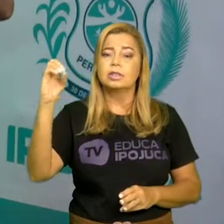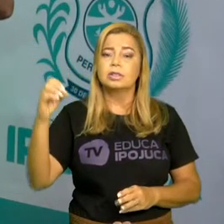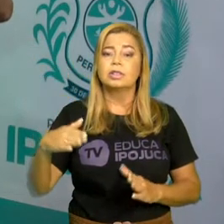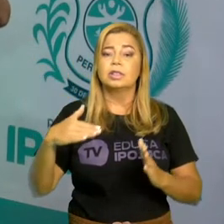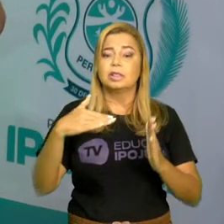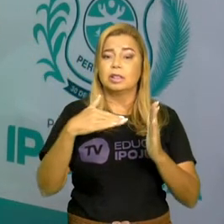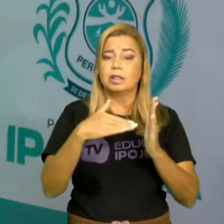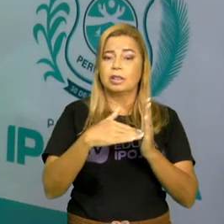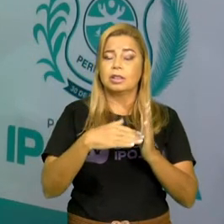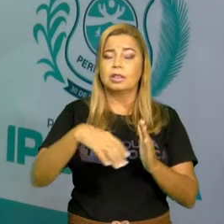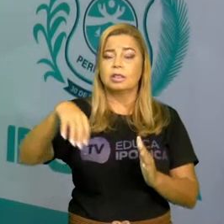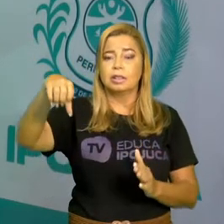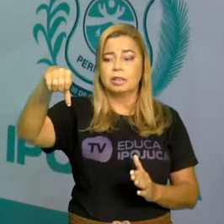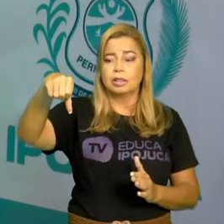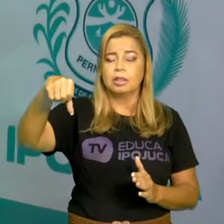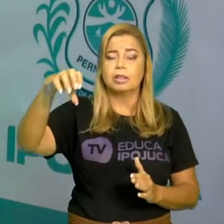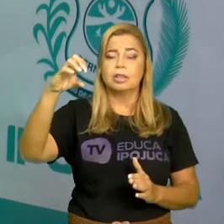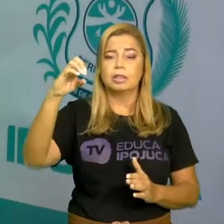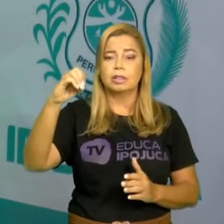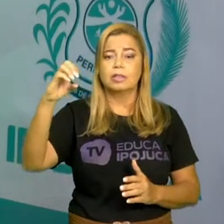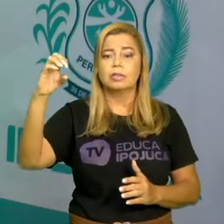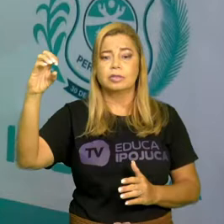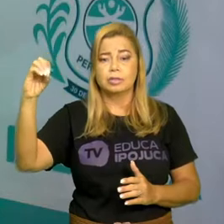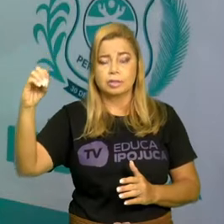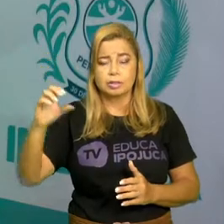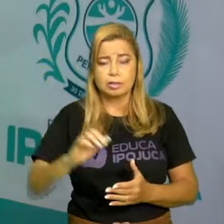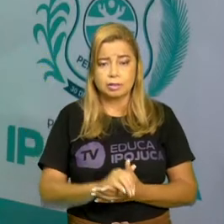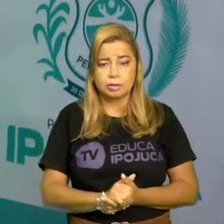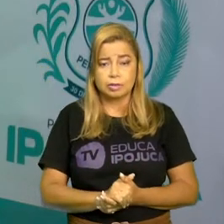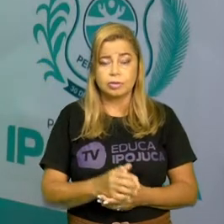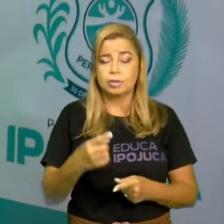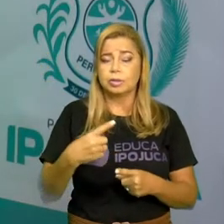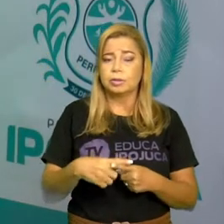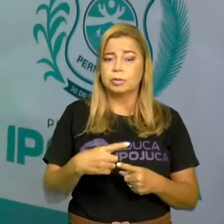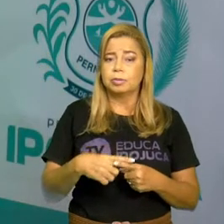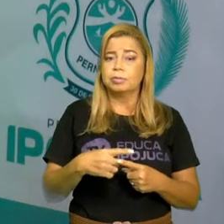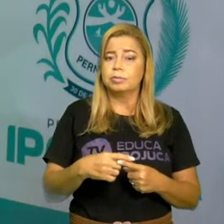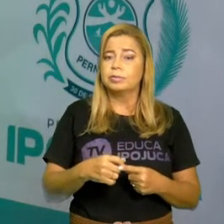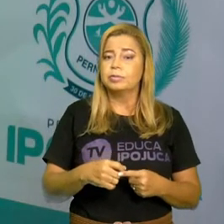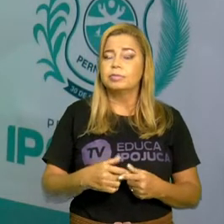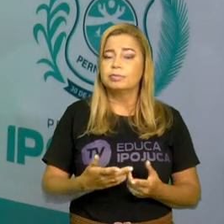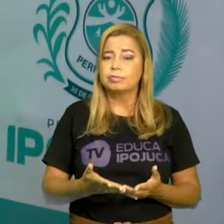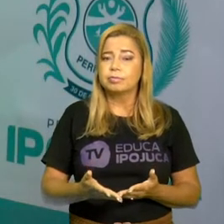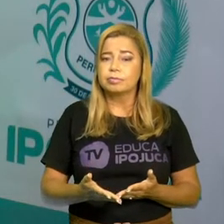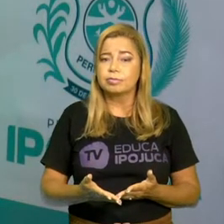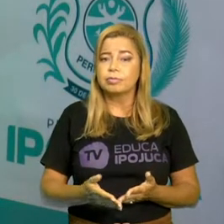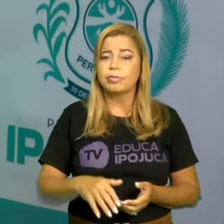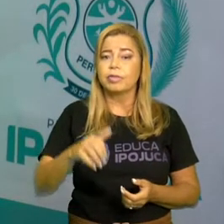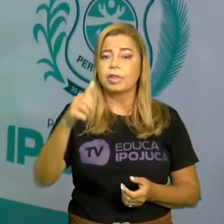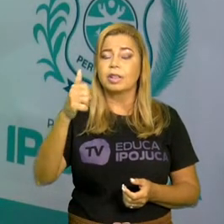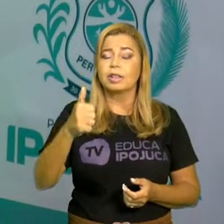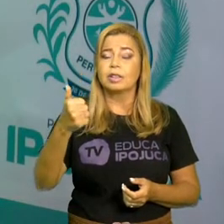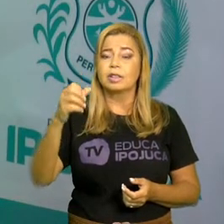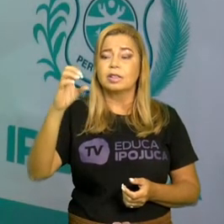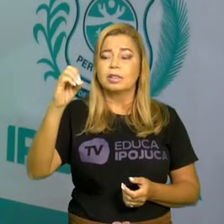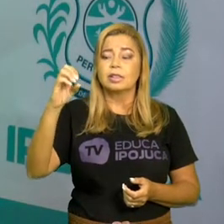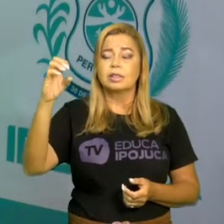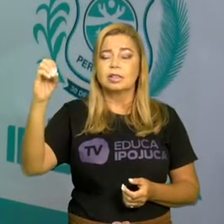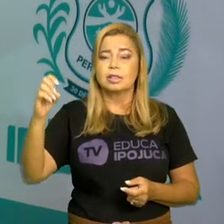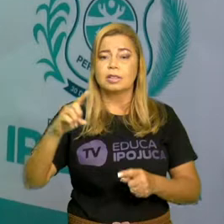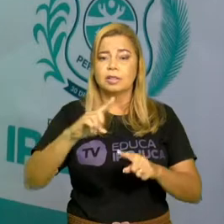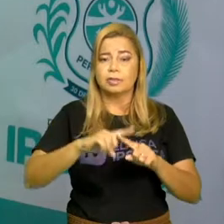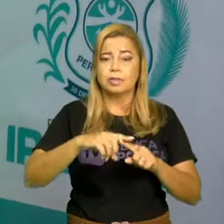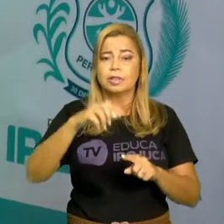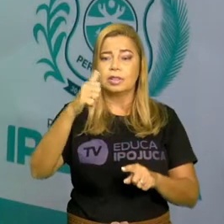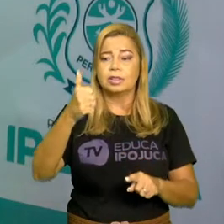porque se você tem 10 vezes sem você também mais te Entenda você tem uma unidade de milhar você tem mil